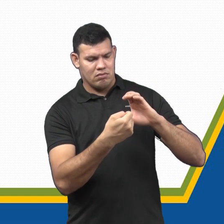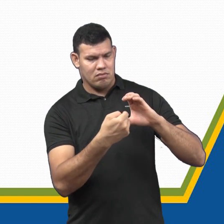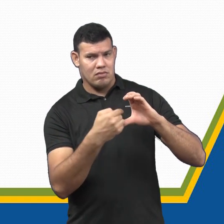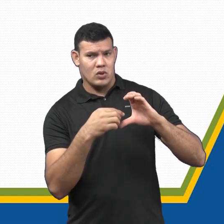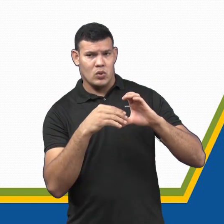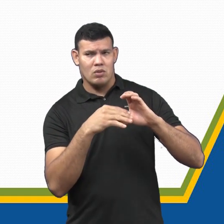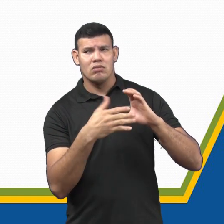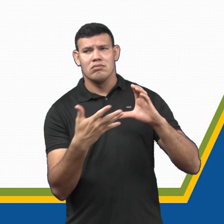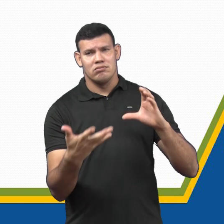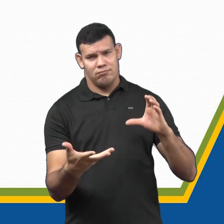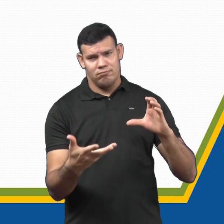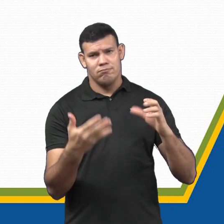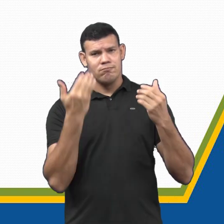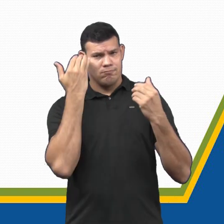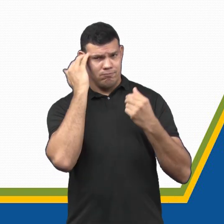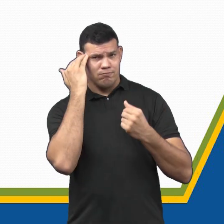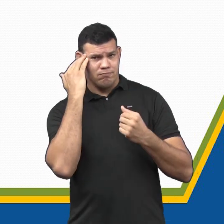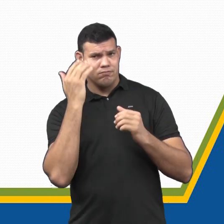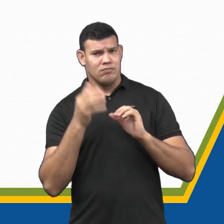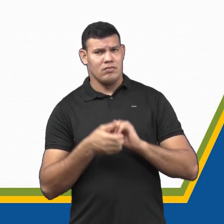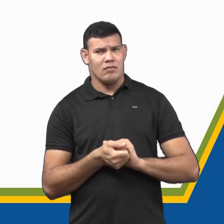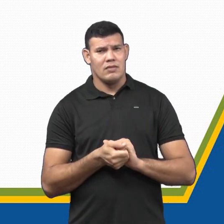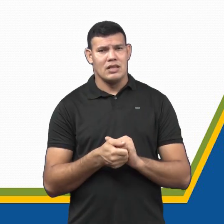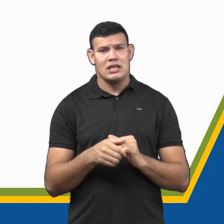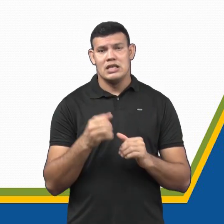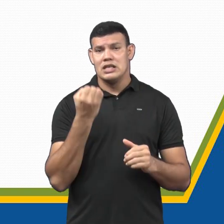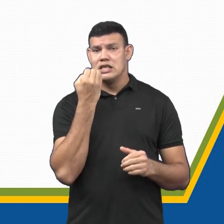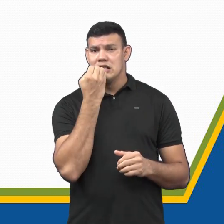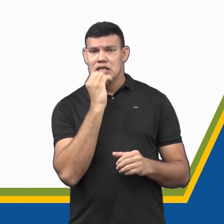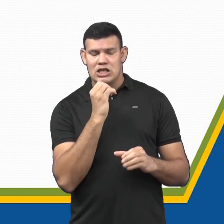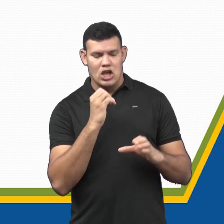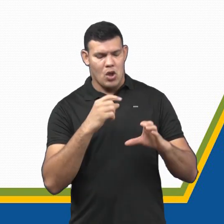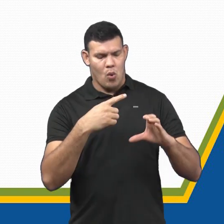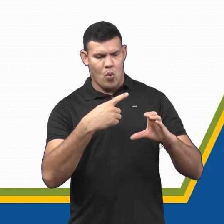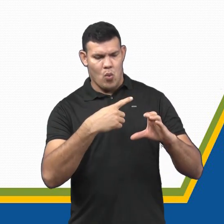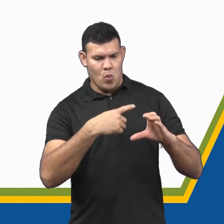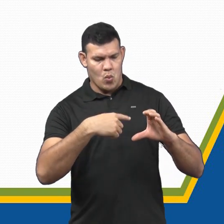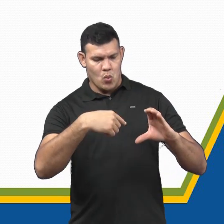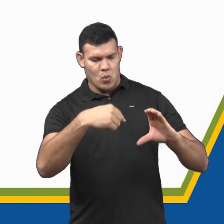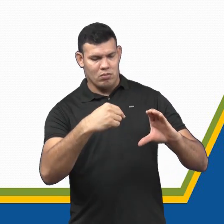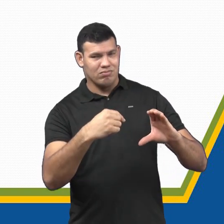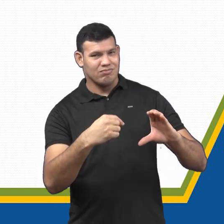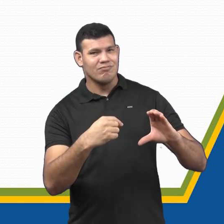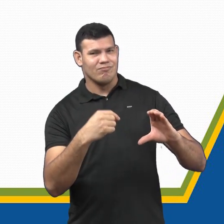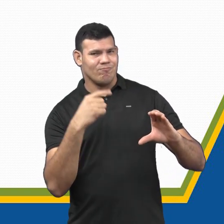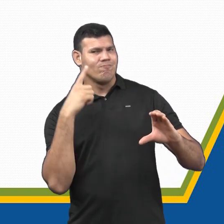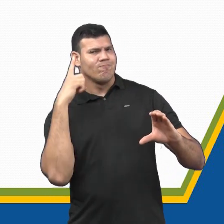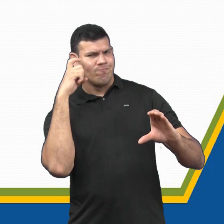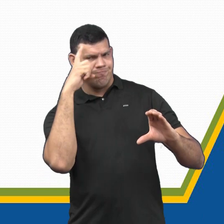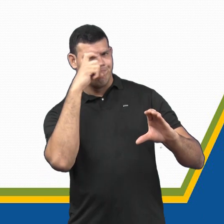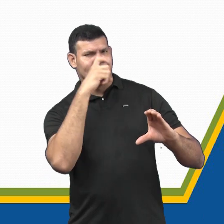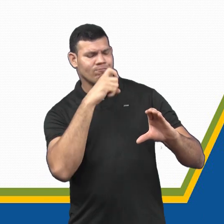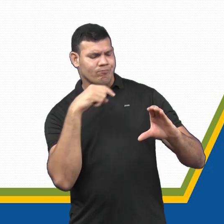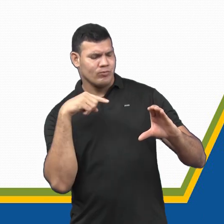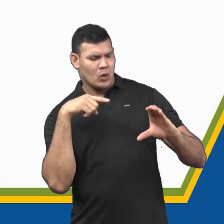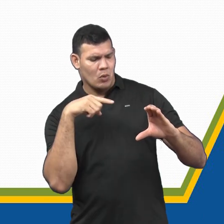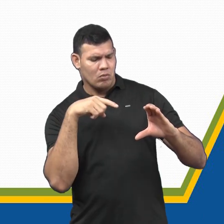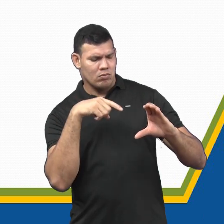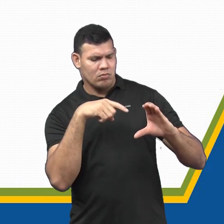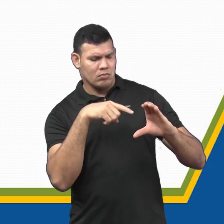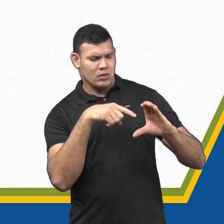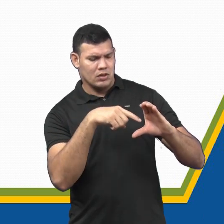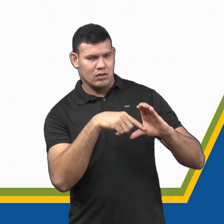facilidade de passar nos vasos sanguíneos, enquanto que as formas em forma de foice, elas vão ter mais dificuldade e elas